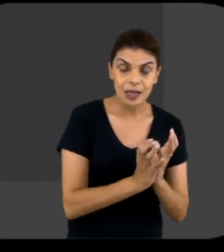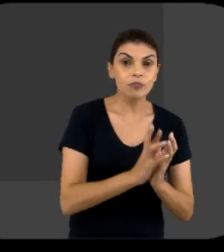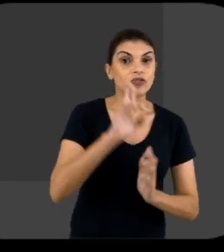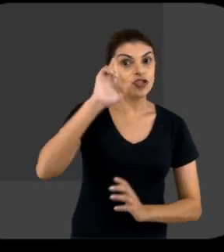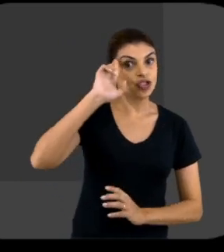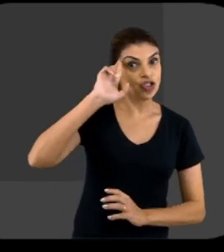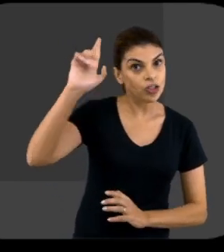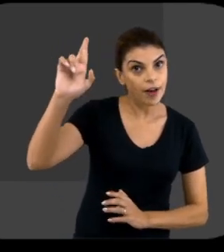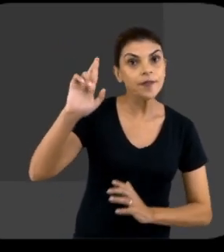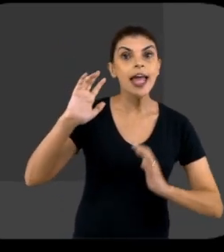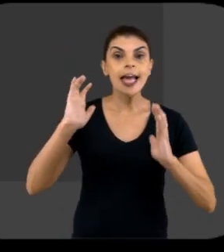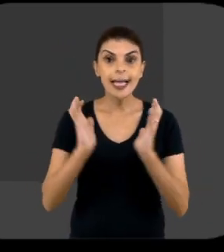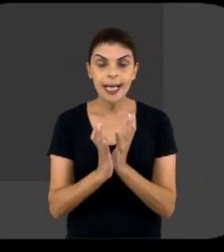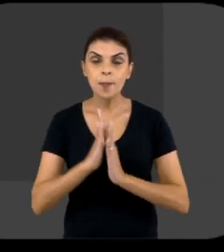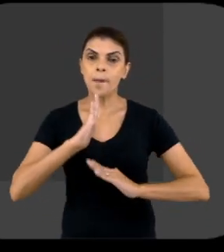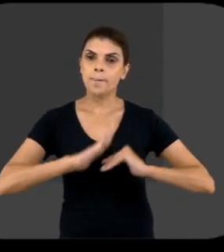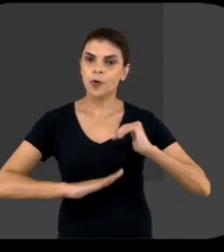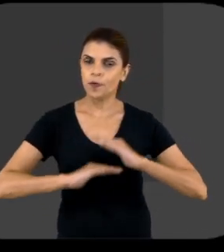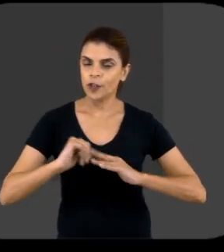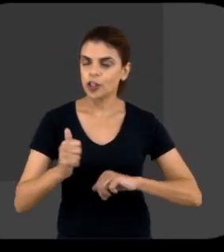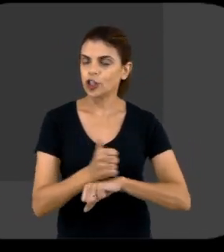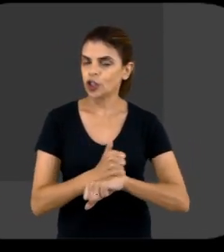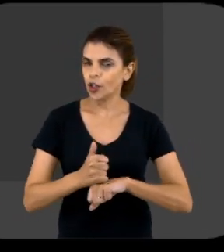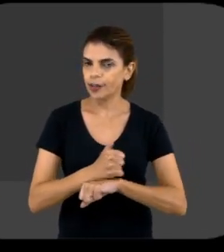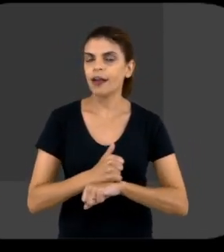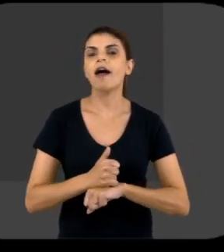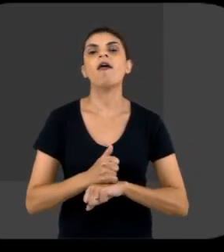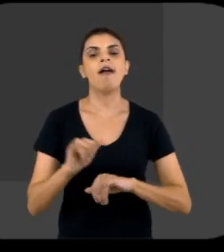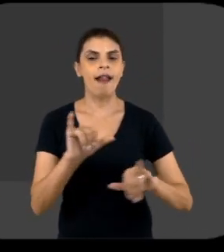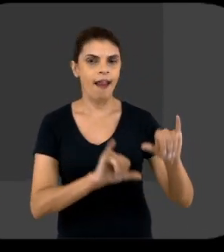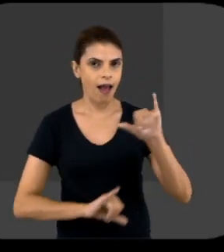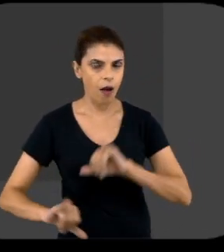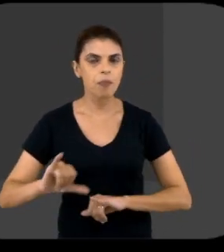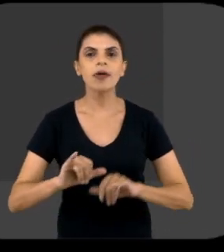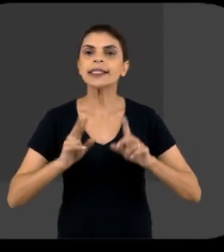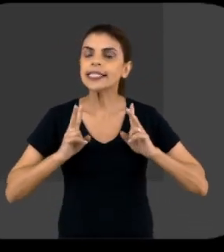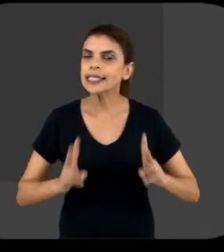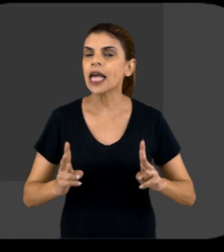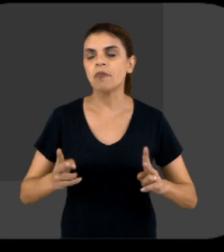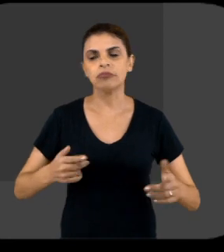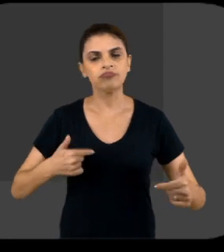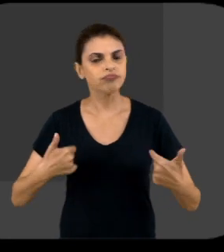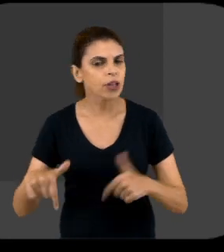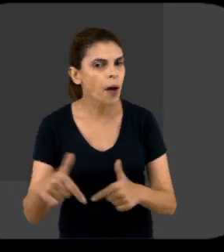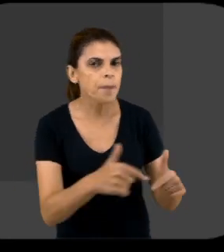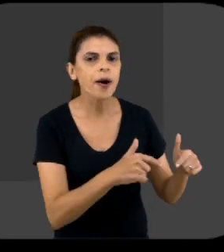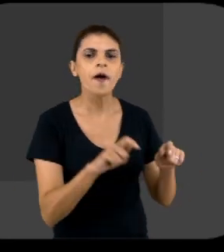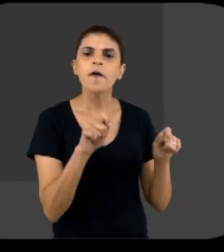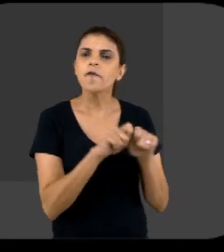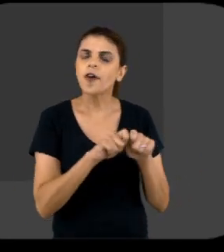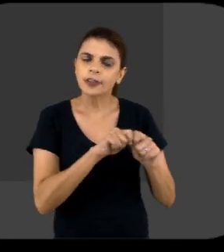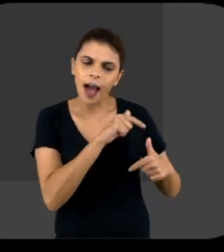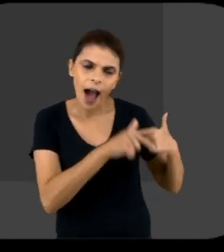equipe e o equilíbrio do profissional de laboratório é fundamental para que ele execute as